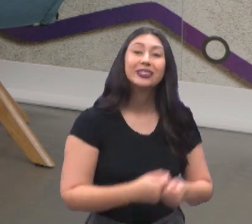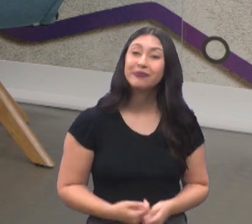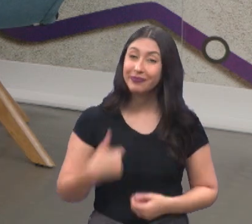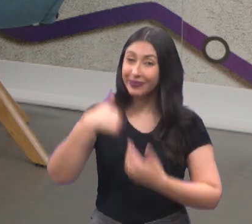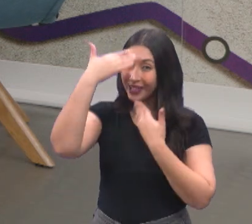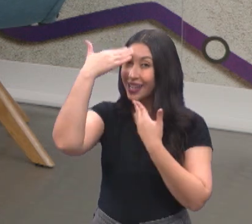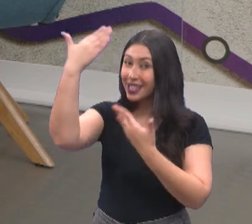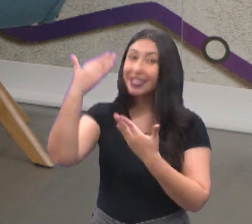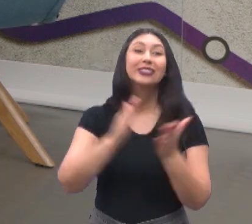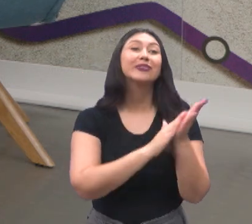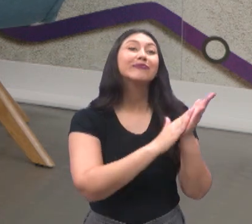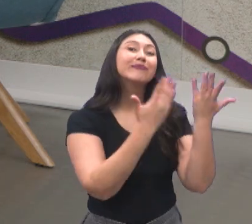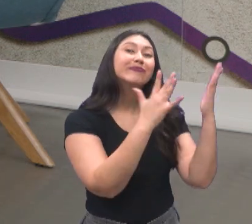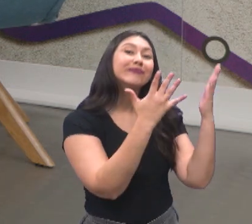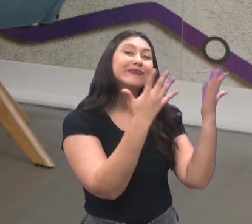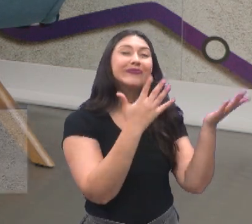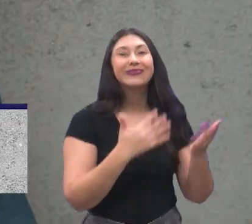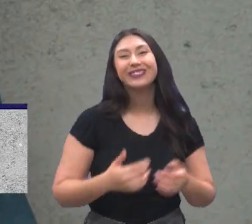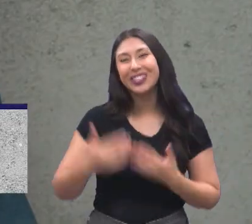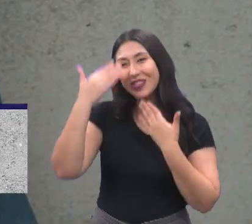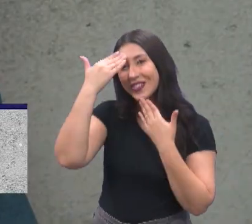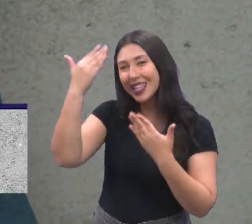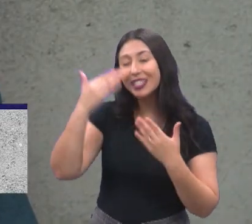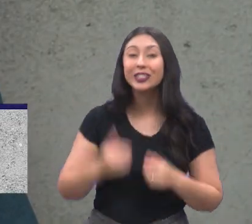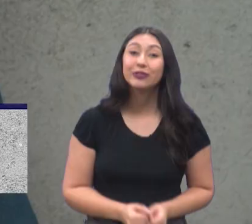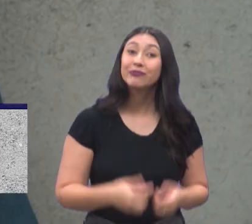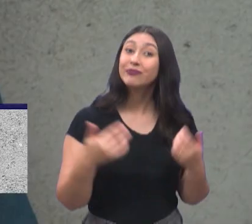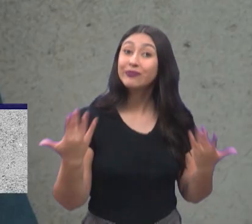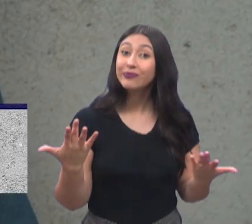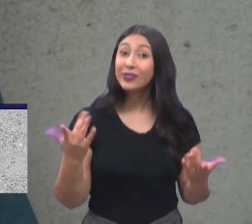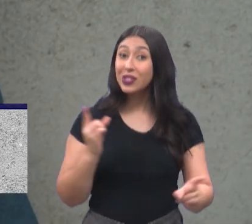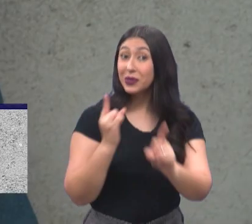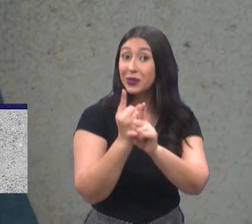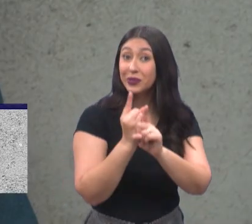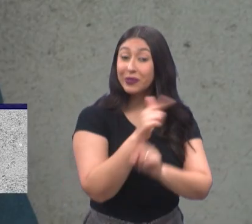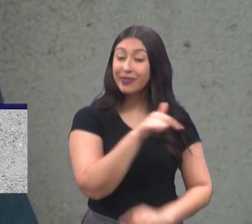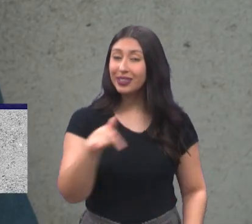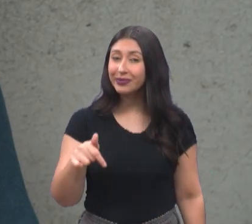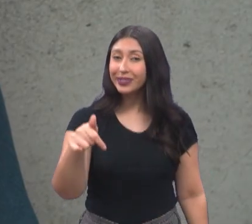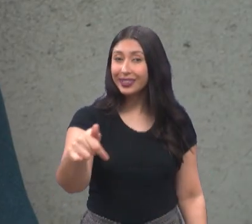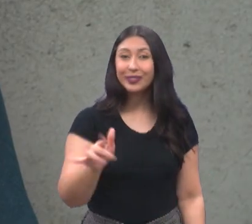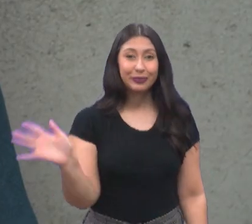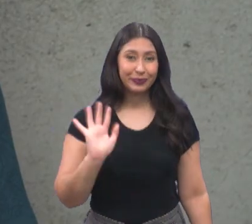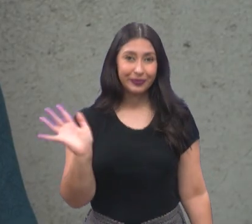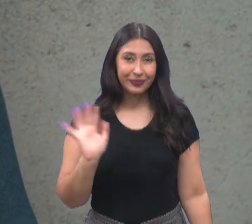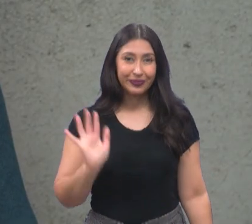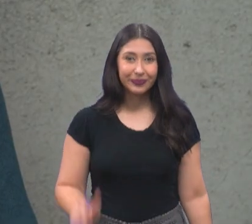Parabéns. Muito obrigada, amei. Gente, é isso. Te vejo no próximo Estação Mercado. Tchau.